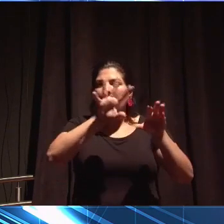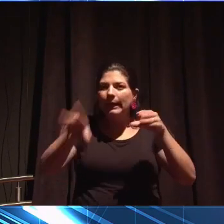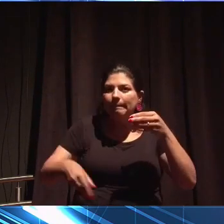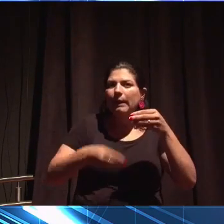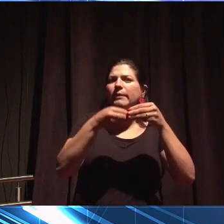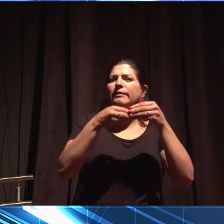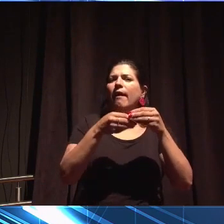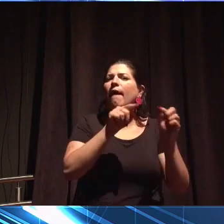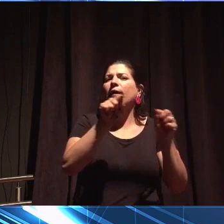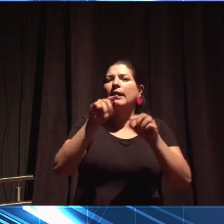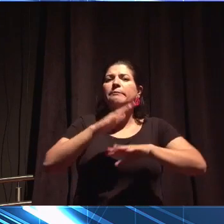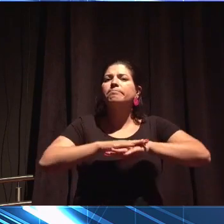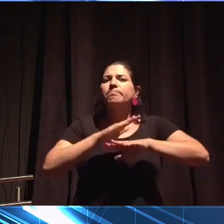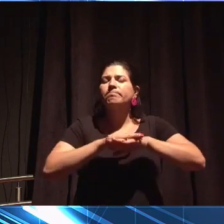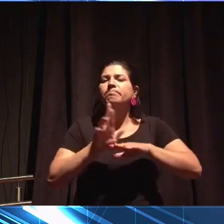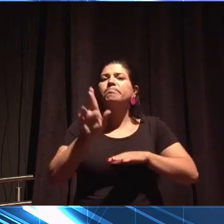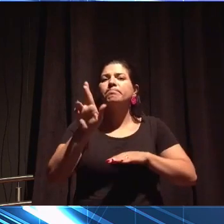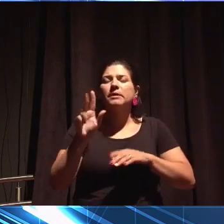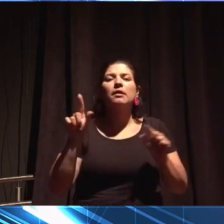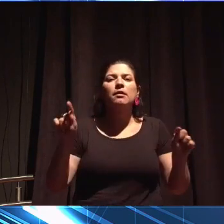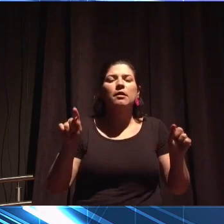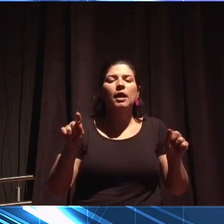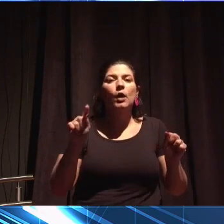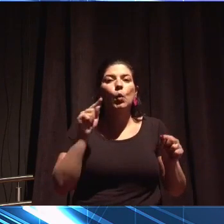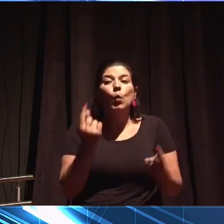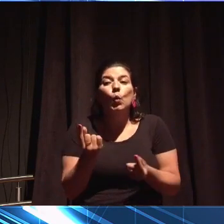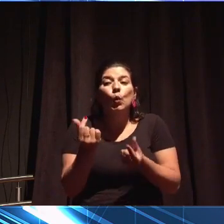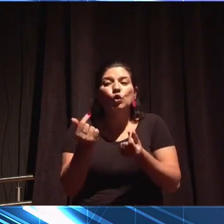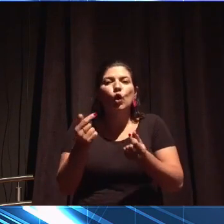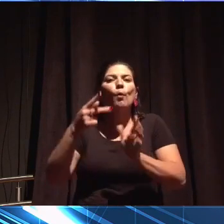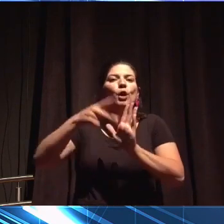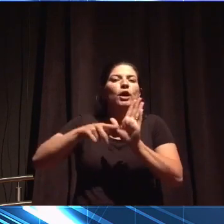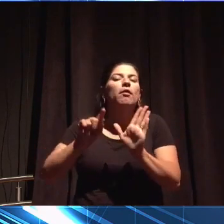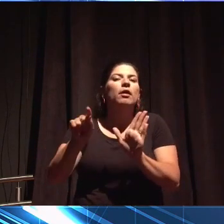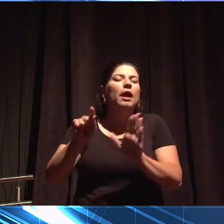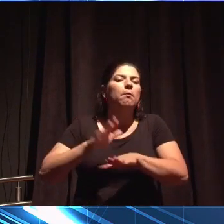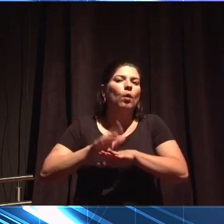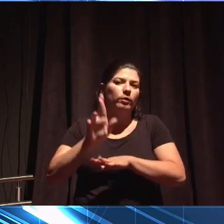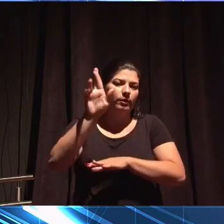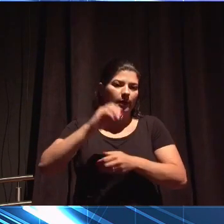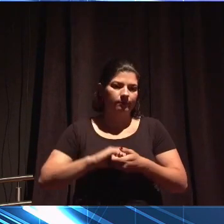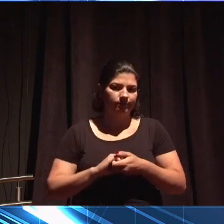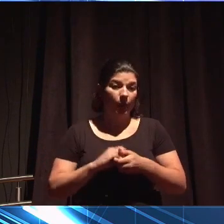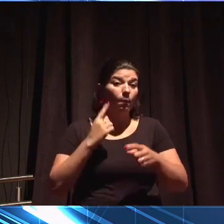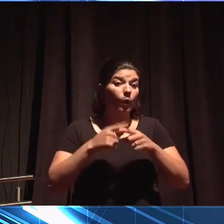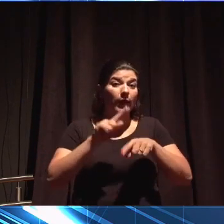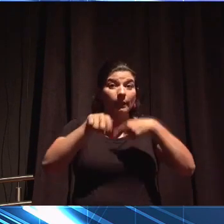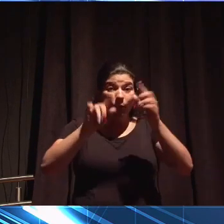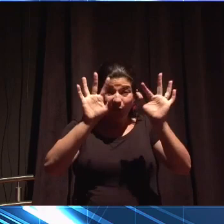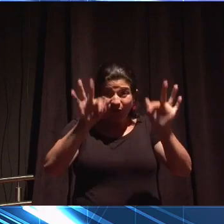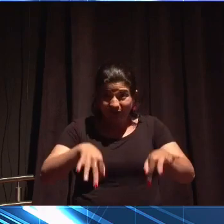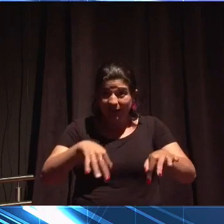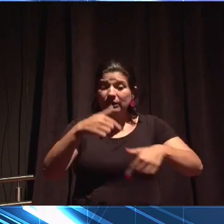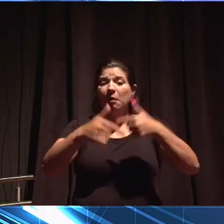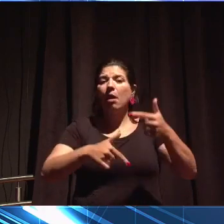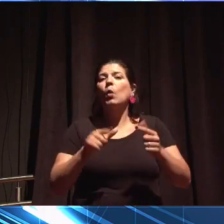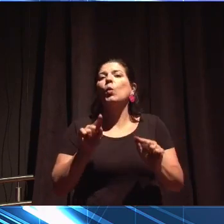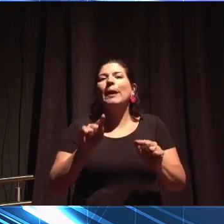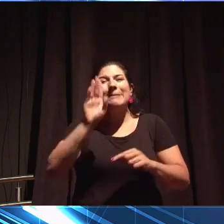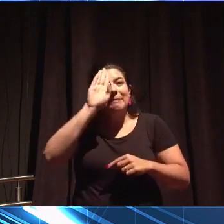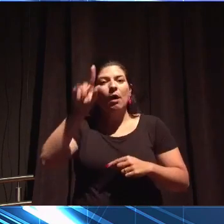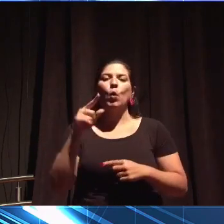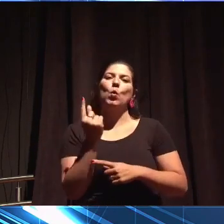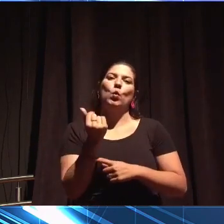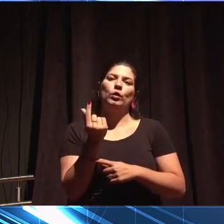daí, quem que está olhando para o custo do projeto? Porque, no final do dia, o que importa é o custo. Não adianta nada você fazer